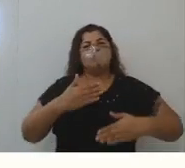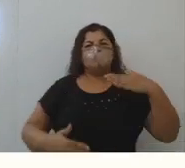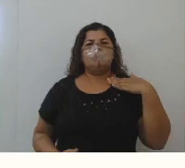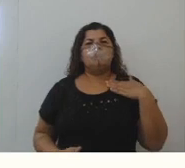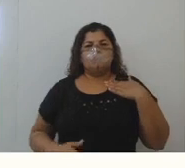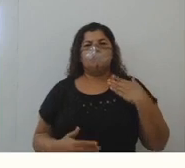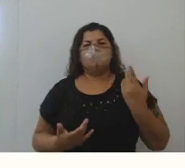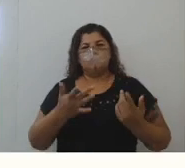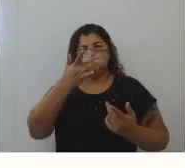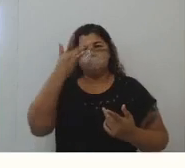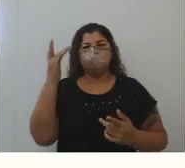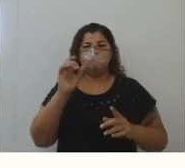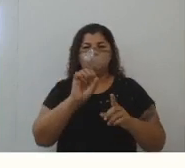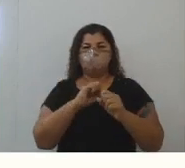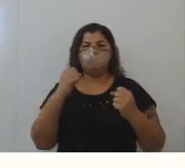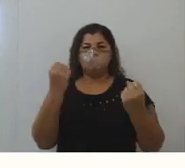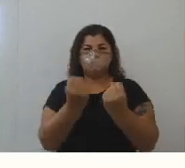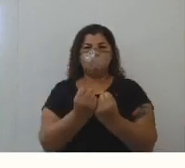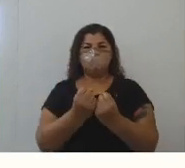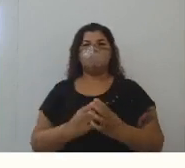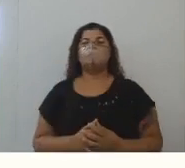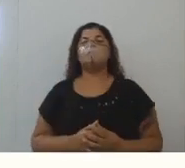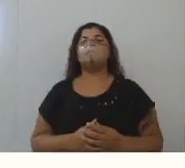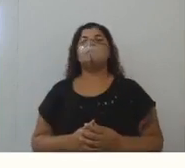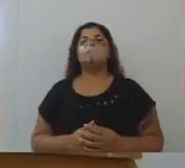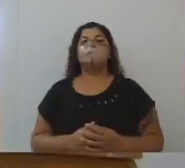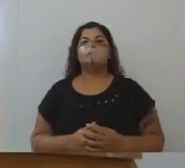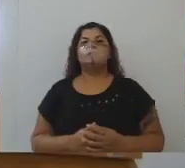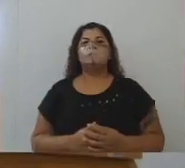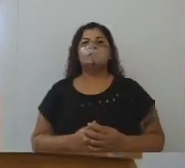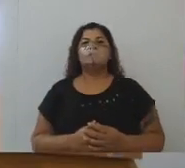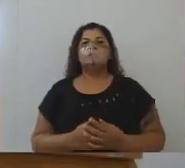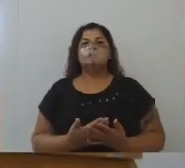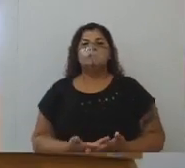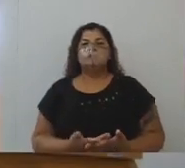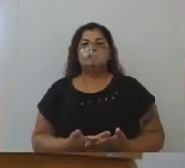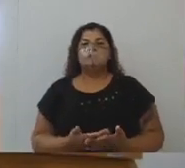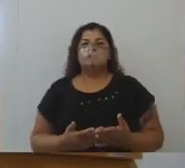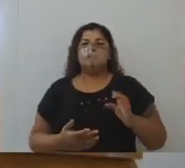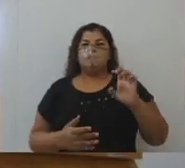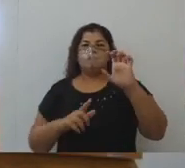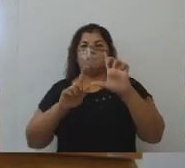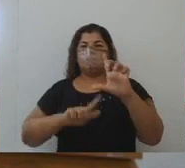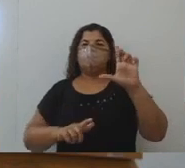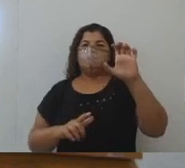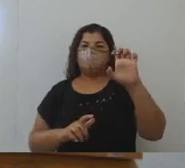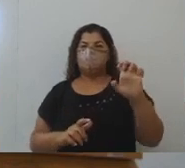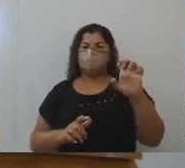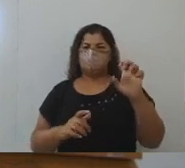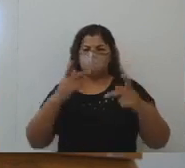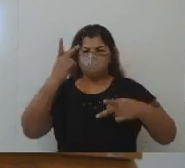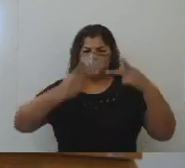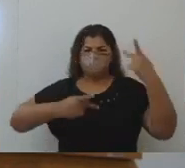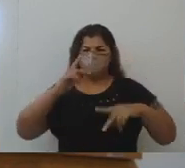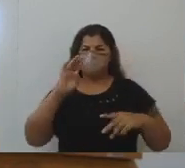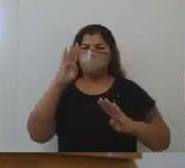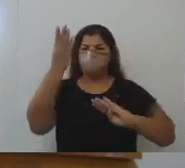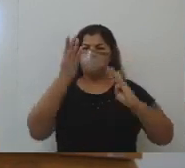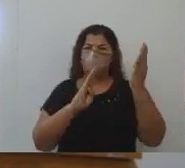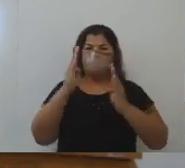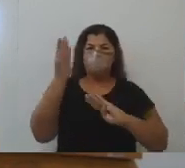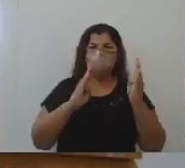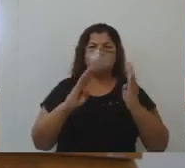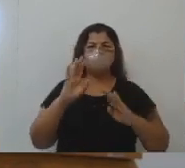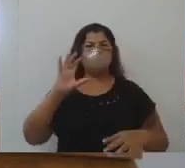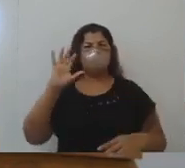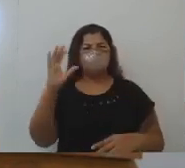em sociedade. Eu vou começar aqui pela letra E. Será que é a nossa biologia, será que é o nosso fisiológico que determina aquilo